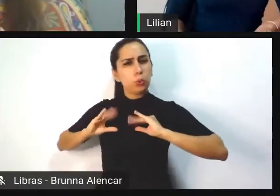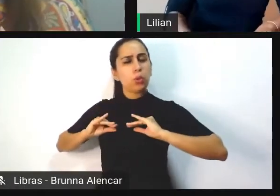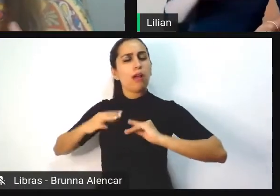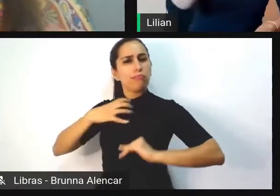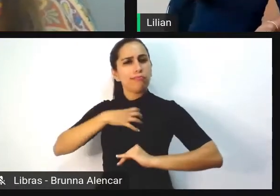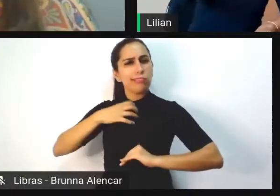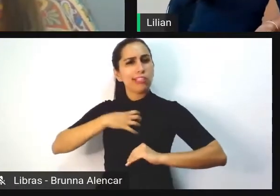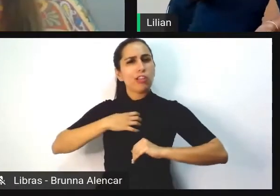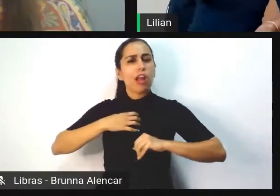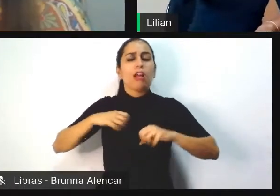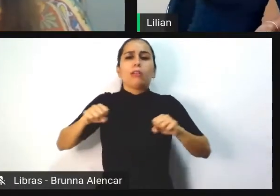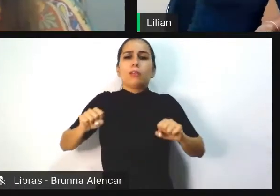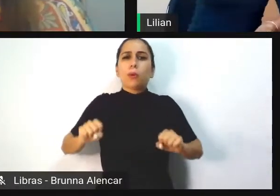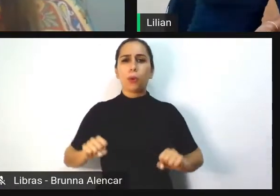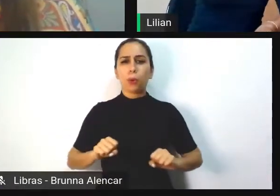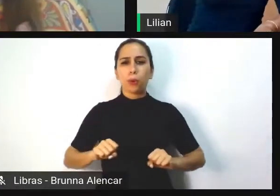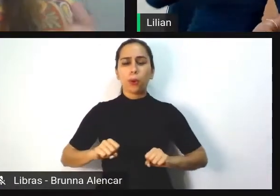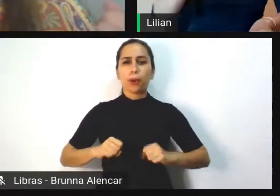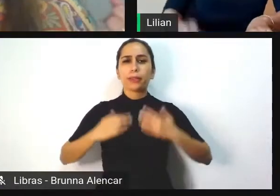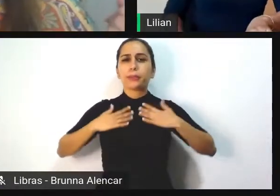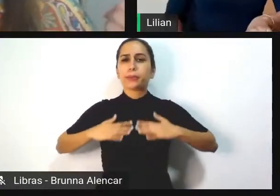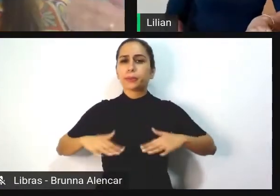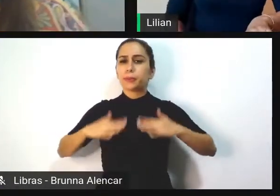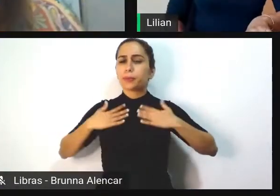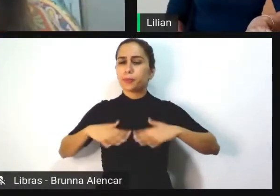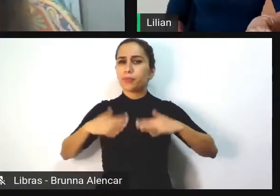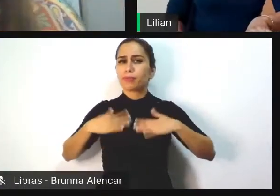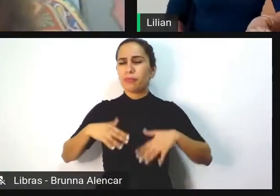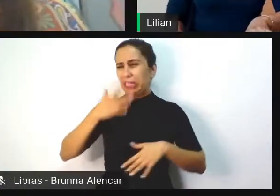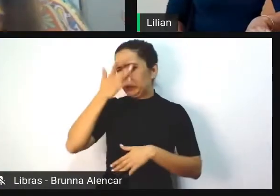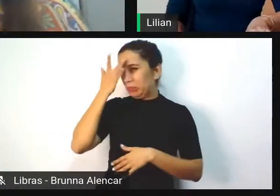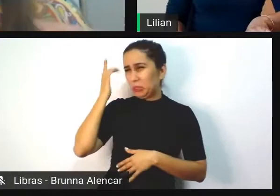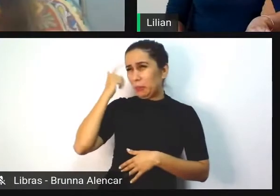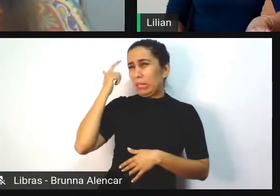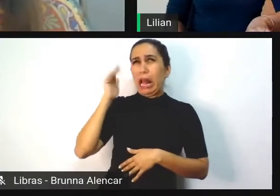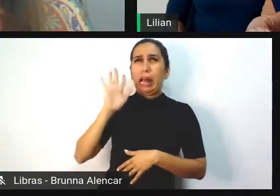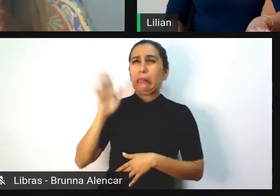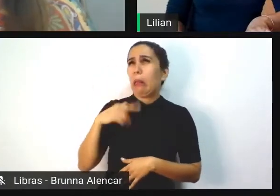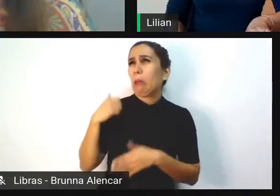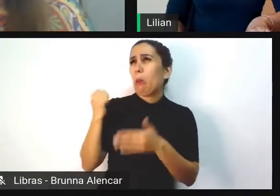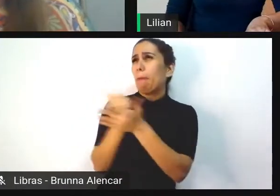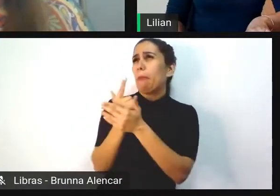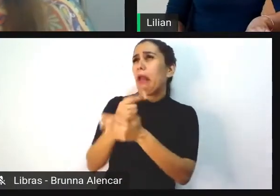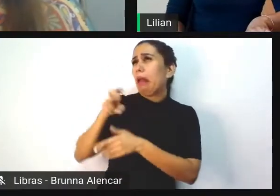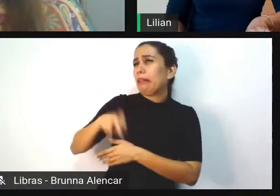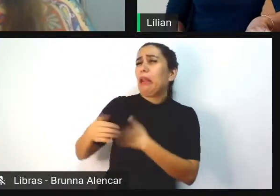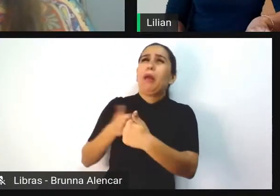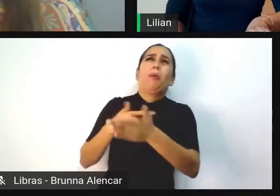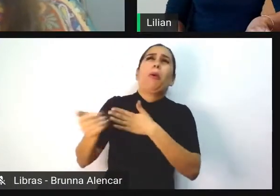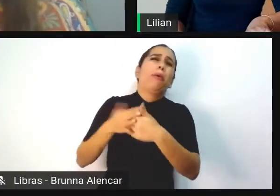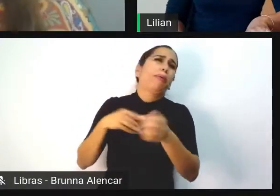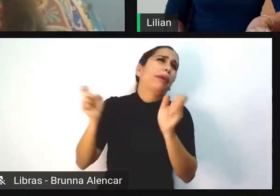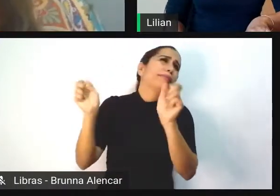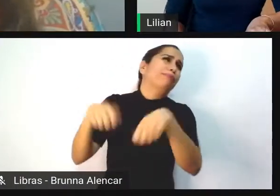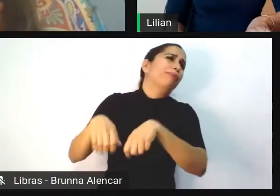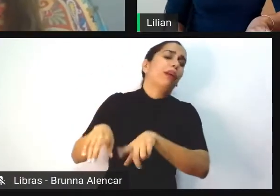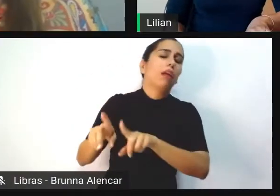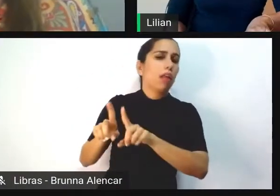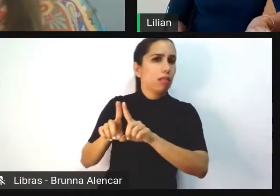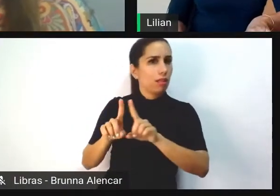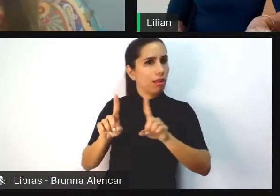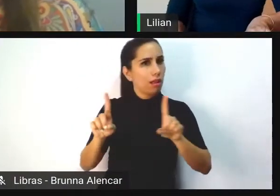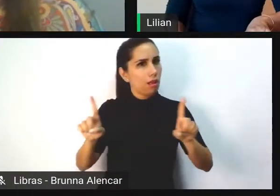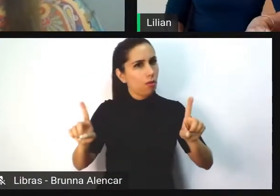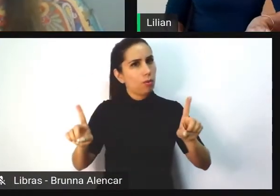apoio, é um investimento hoje em dia. A gente, às vezes, fica assim, não, qualquer cadeira serve. Não é bem assim, né? A gente precisa de tomar cuidado